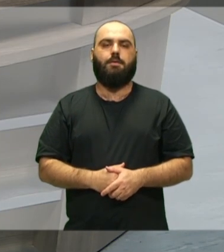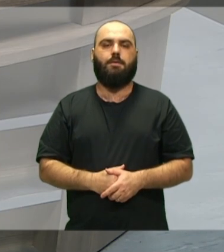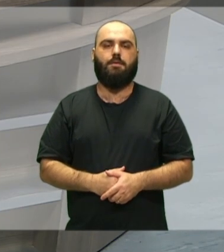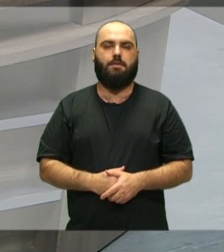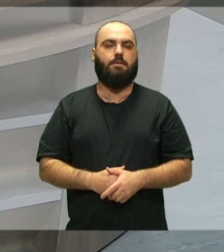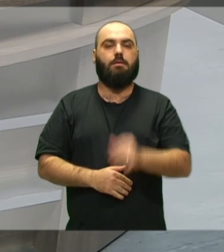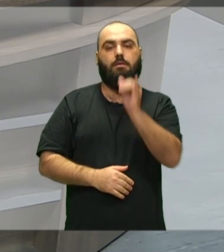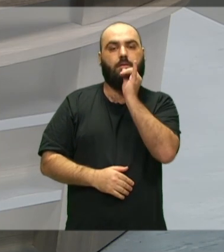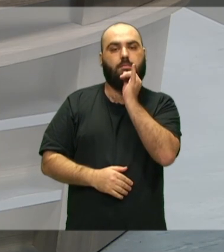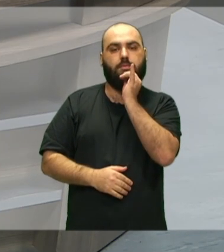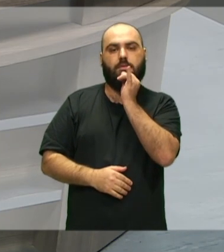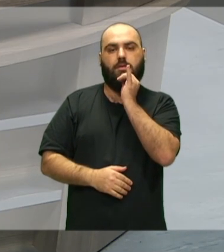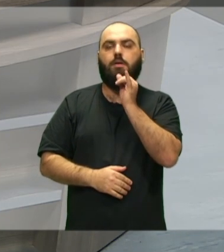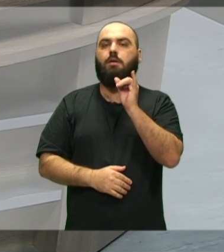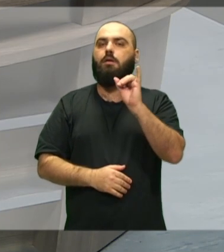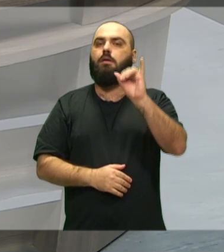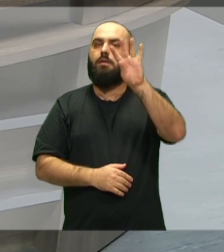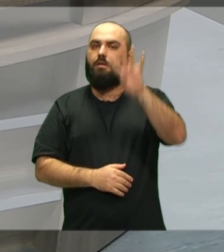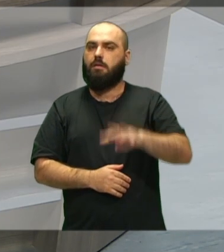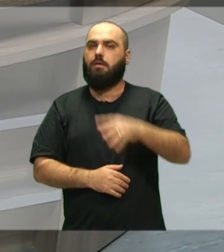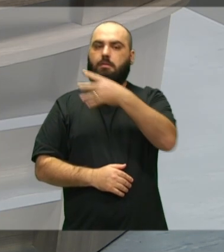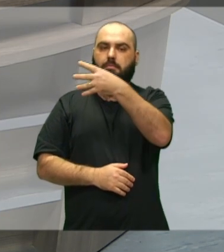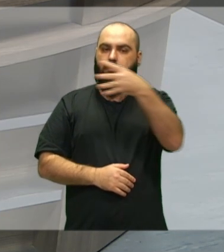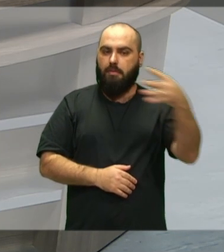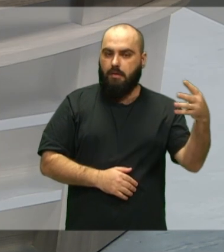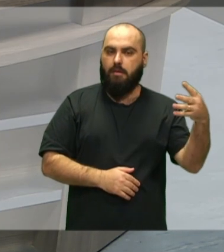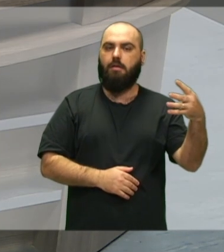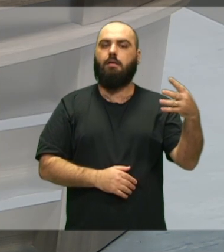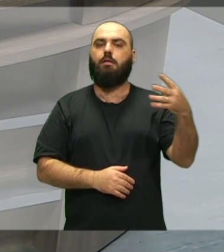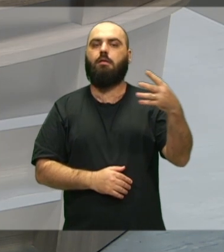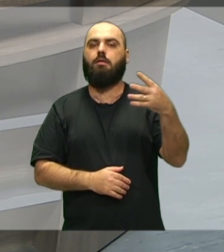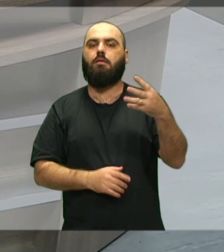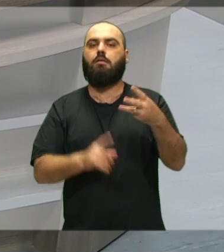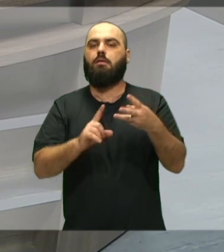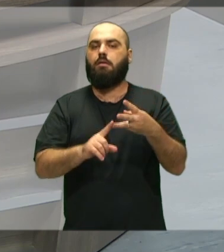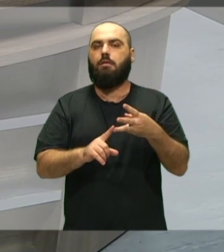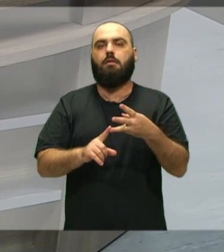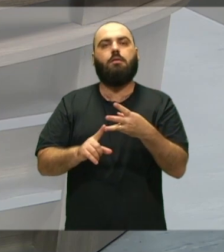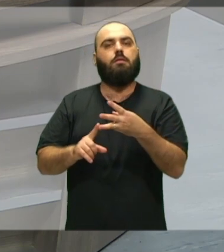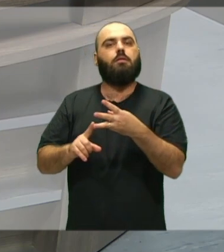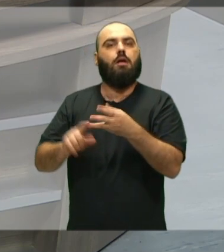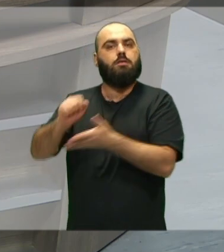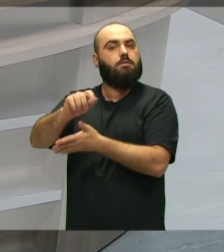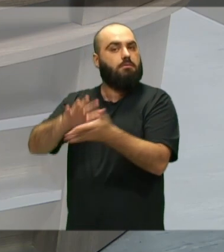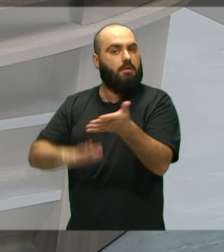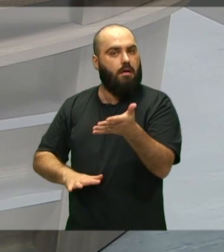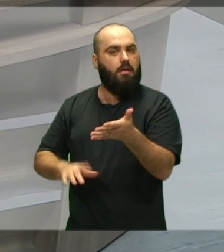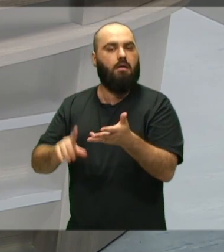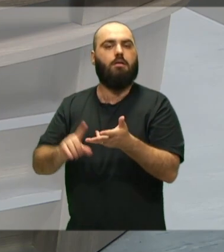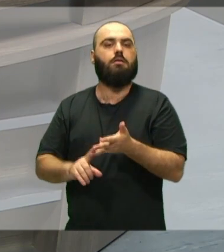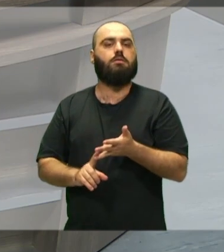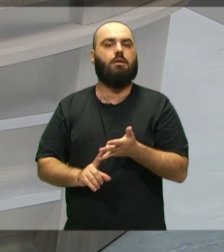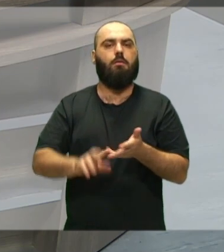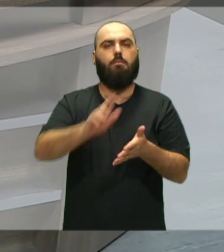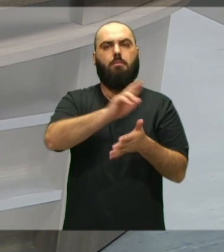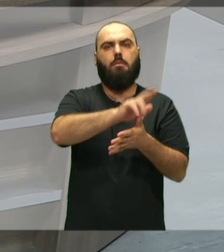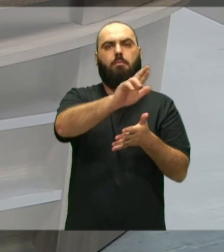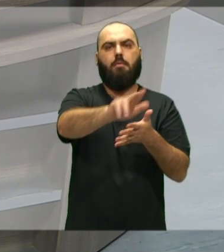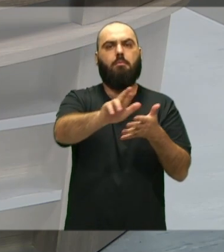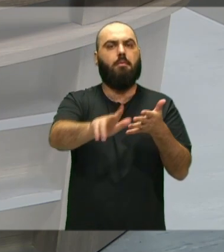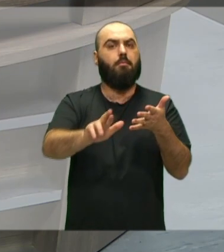por exemplo, tem, né, tabelinhas e tem os exercícios, tem uma série de